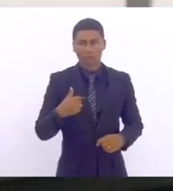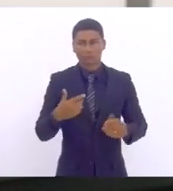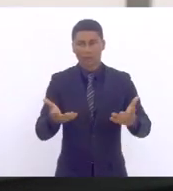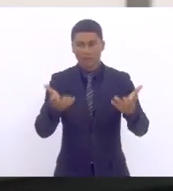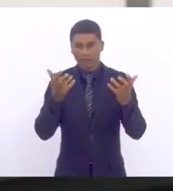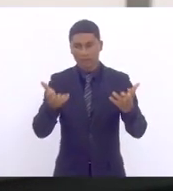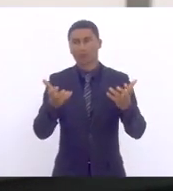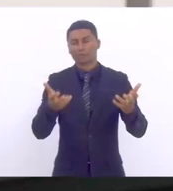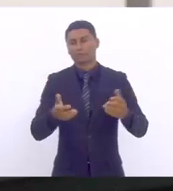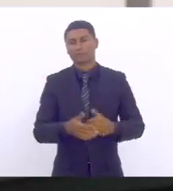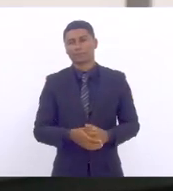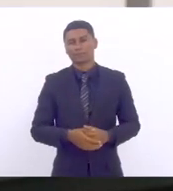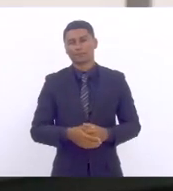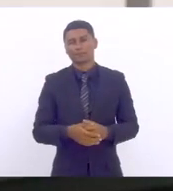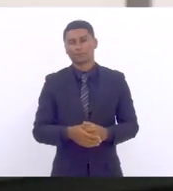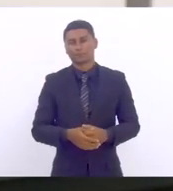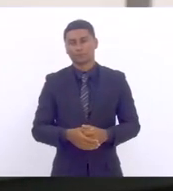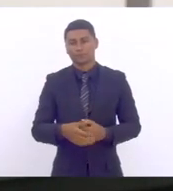chance. Eu estou punido desde